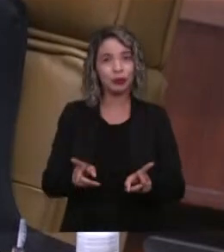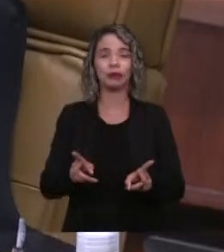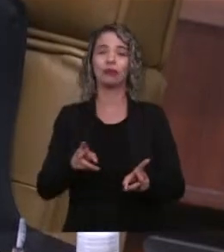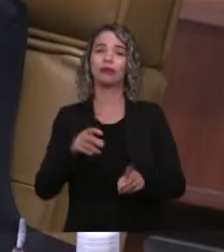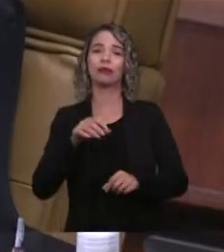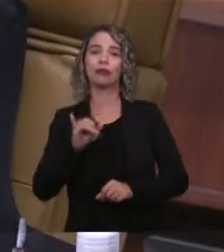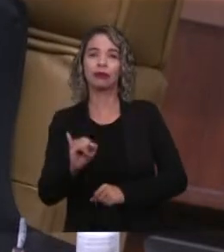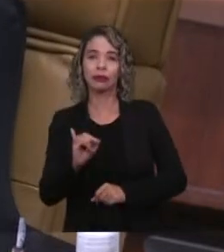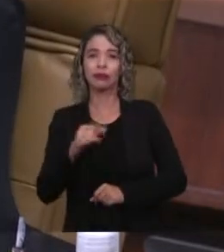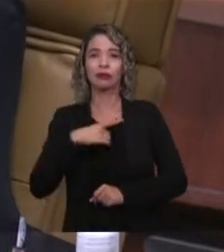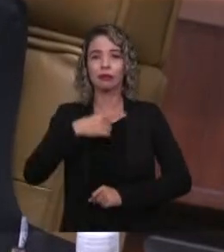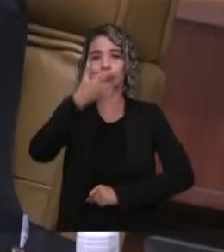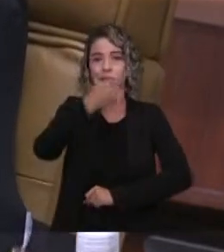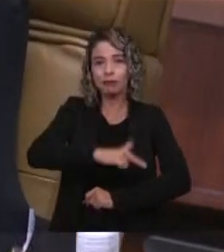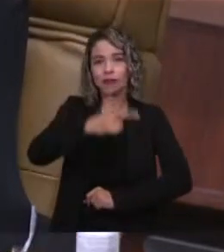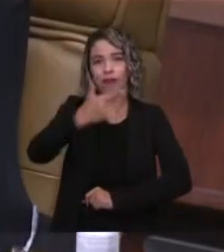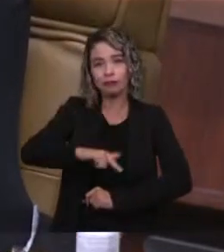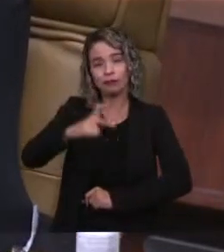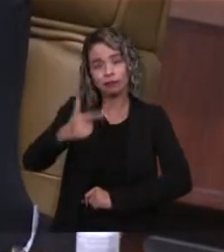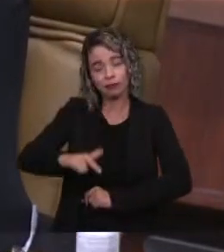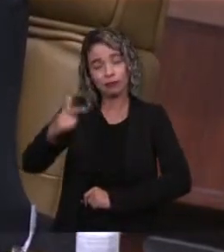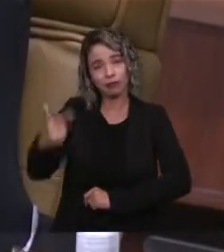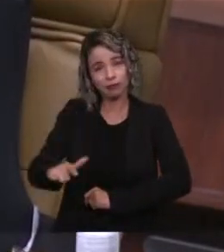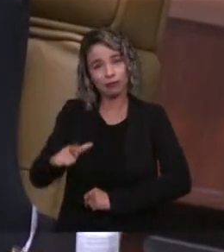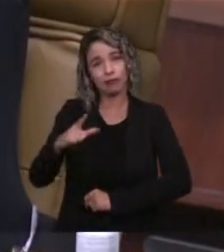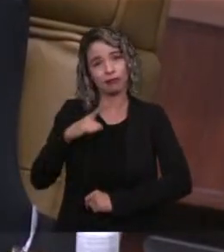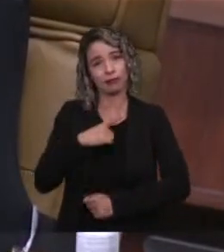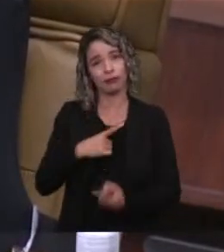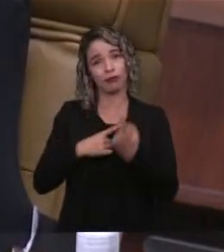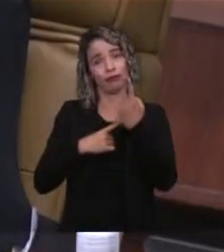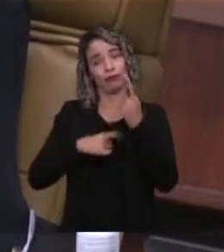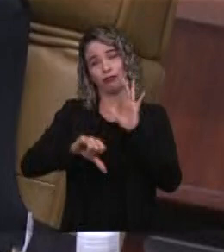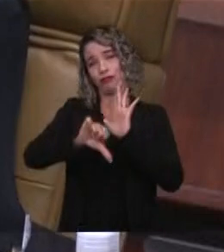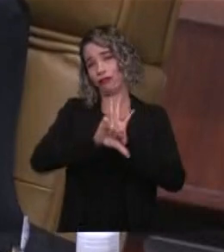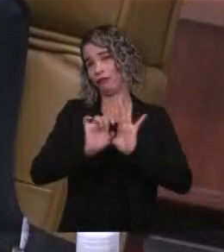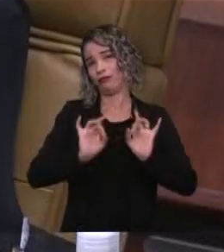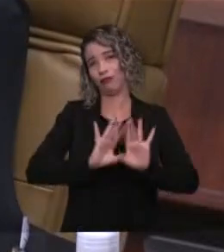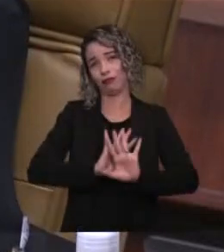mesmo que mais de uma vez, constituem crime único.